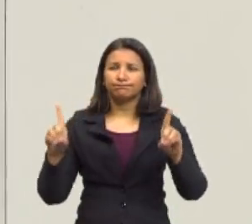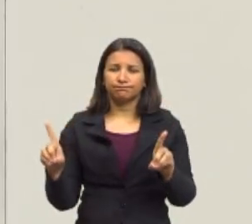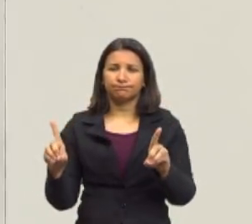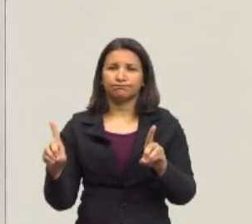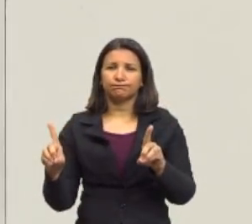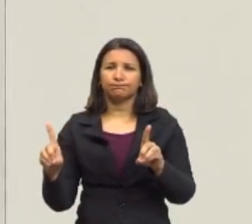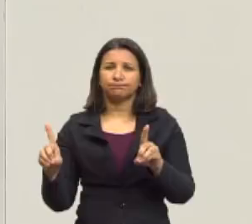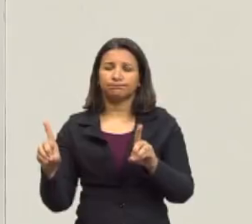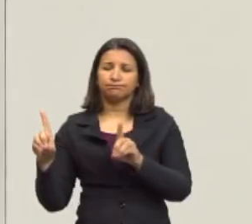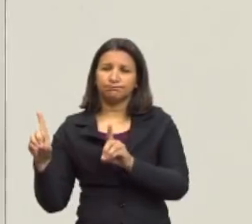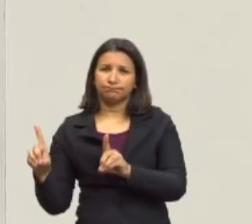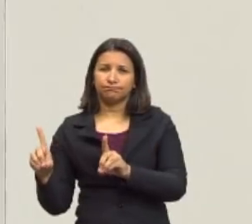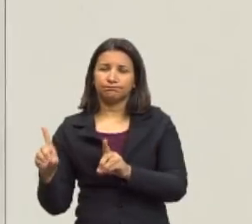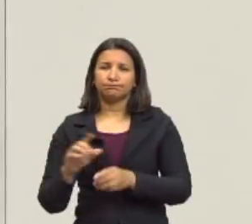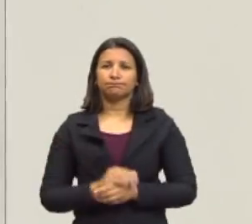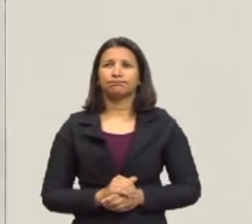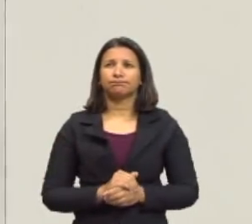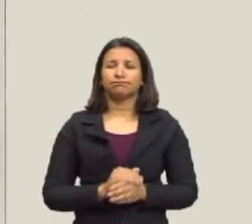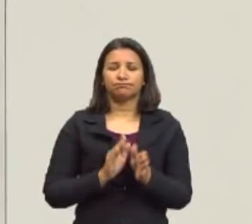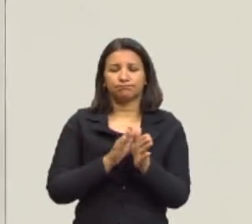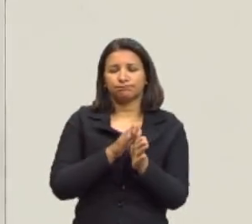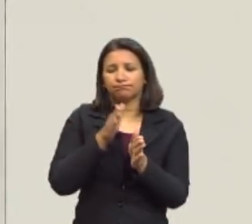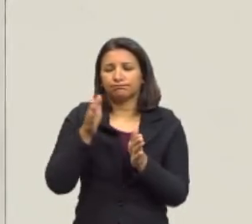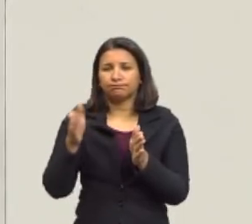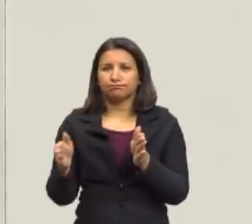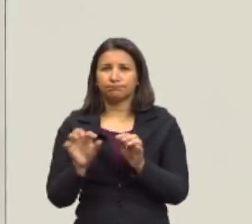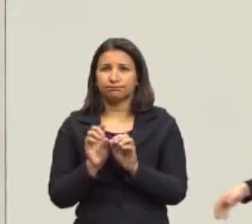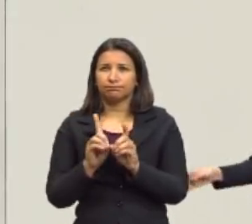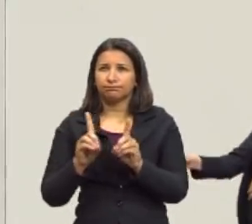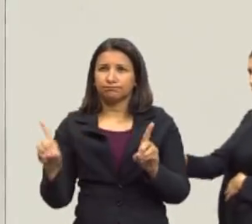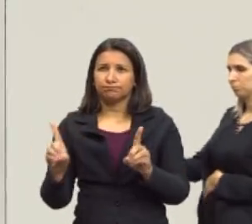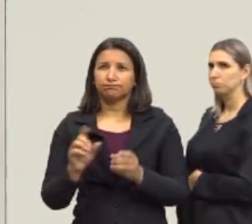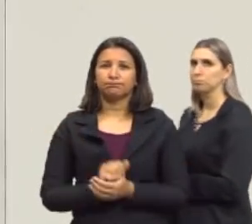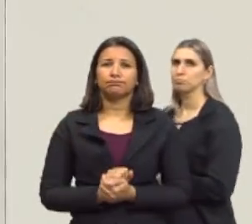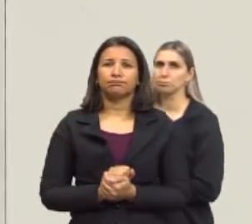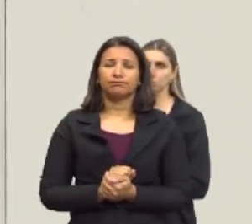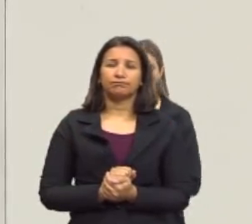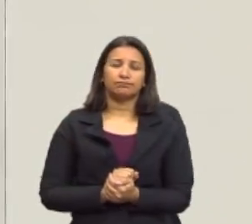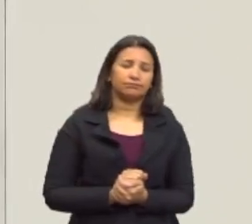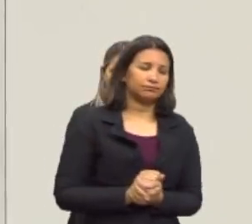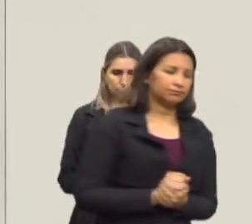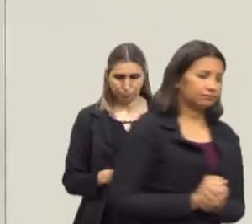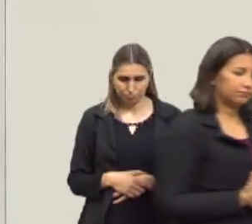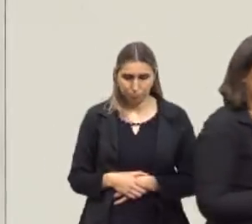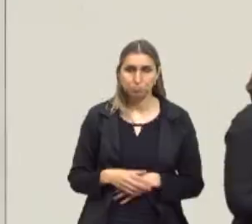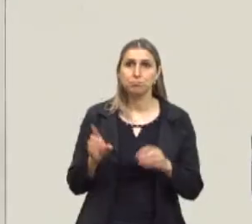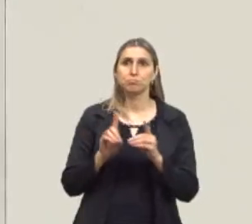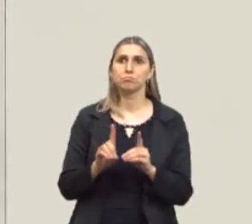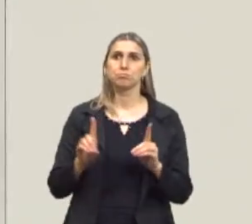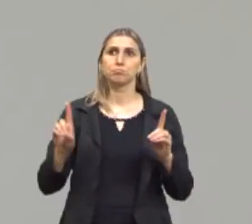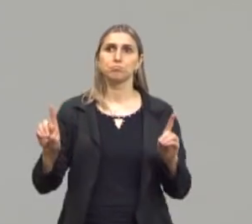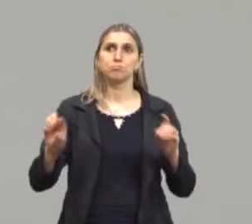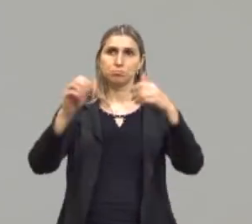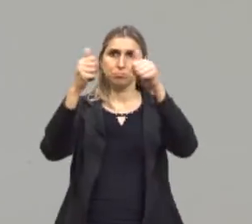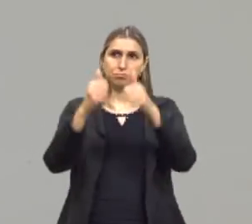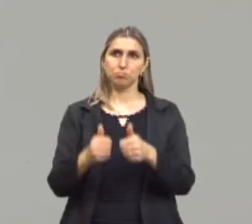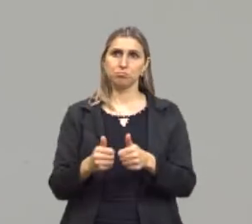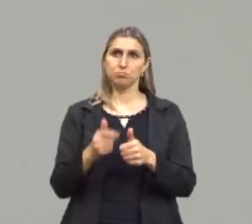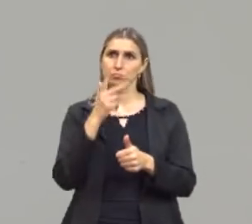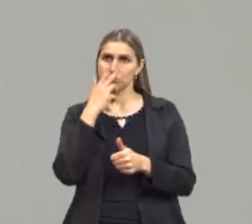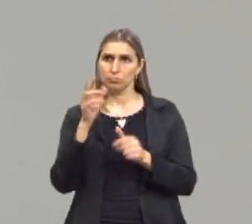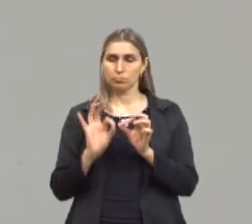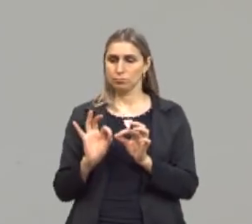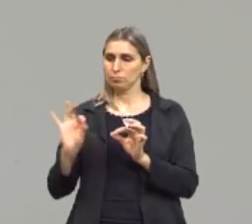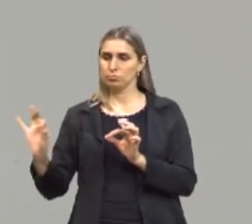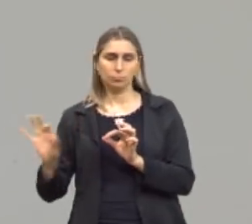da imagem, né? Então, essa distância vai ser igual a essa. Eu posso chamar aqui